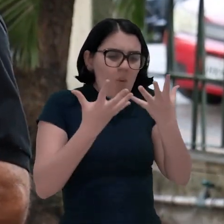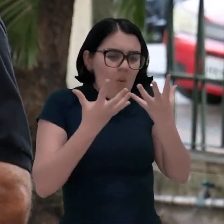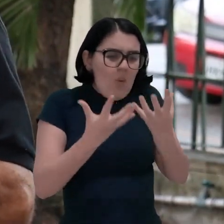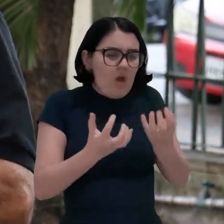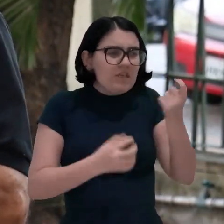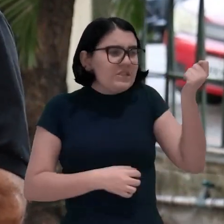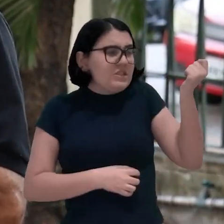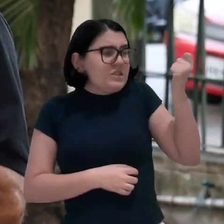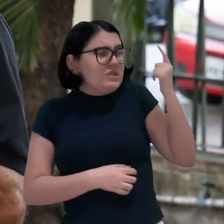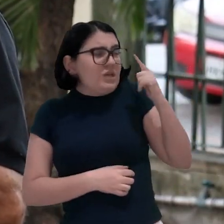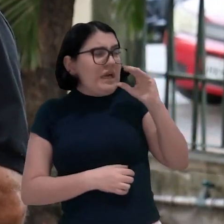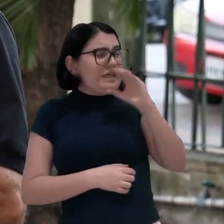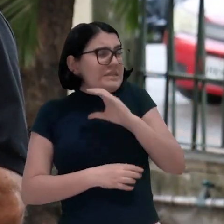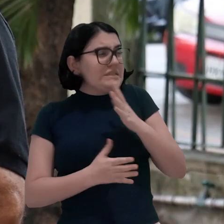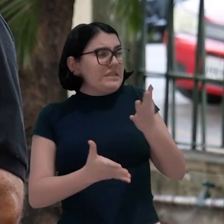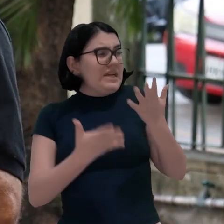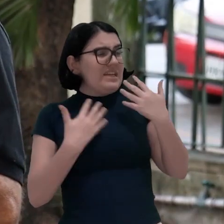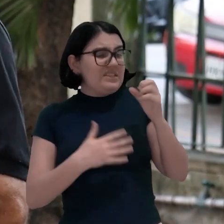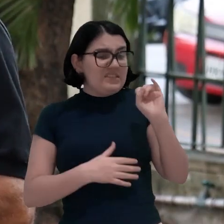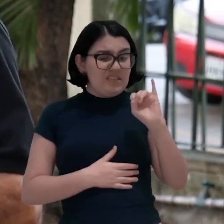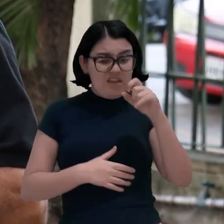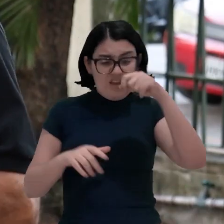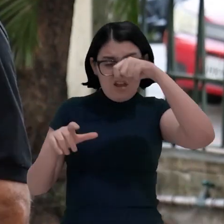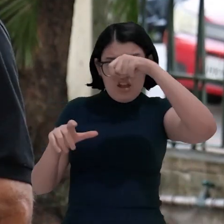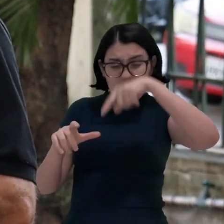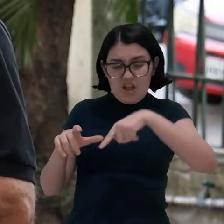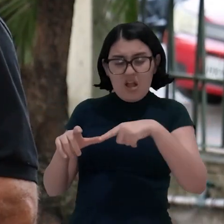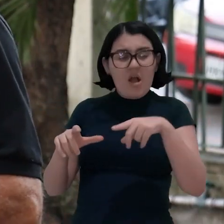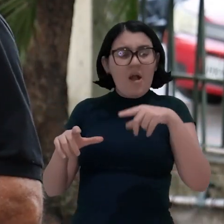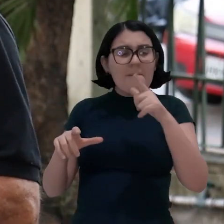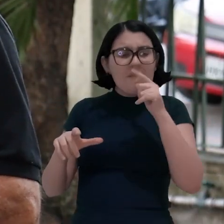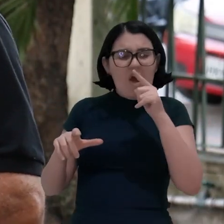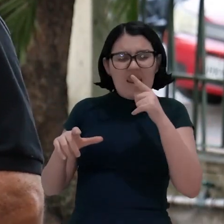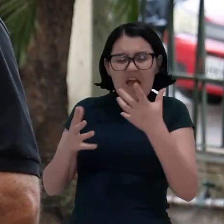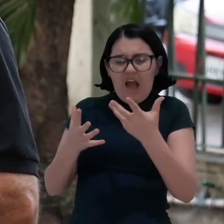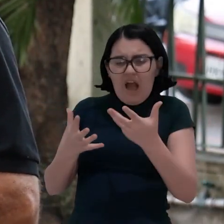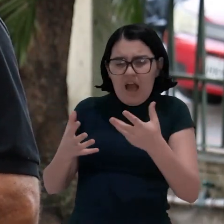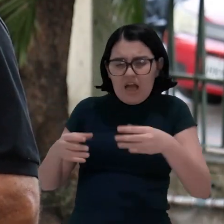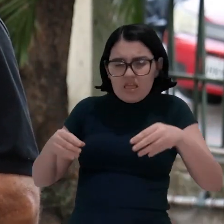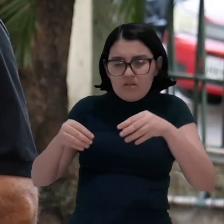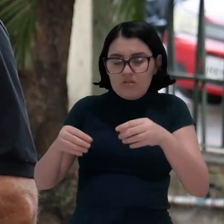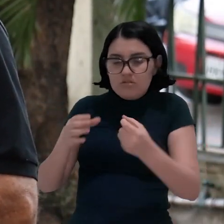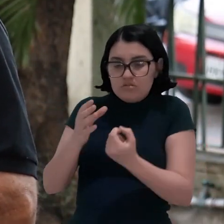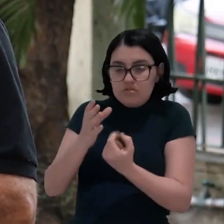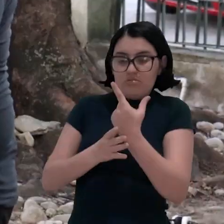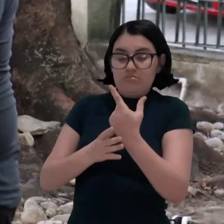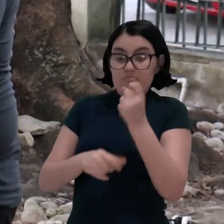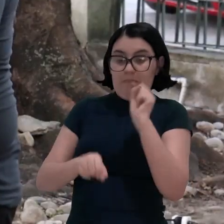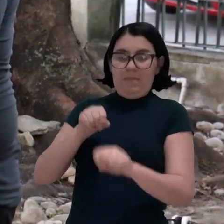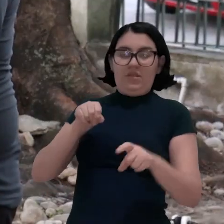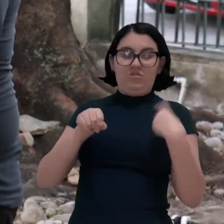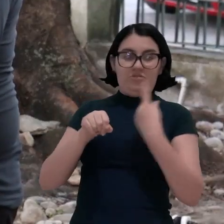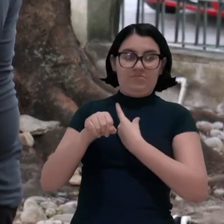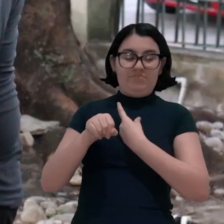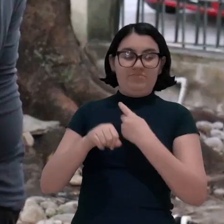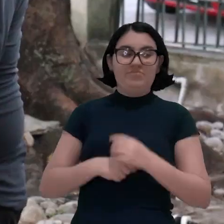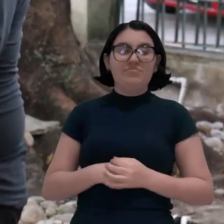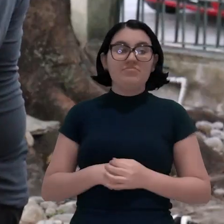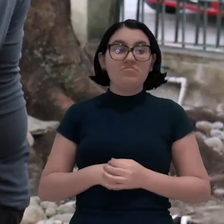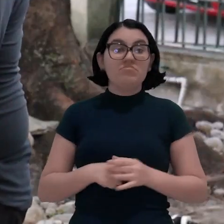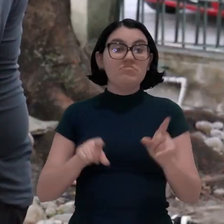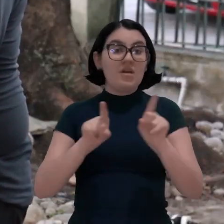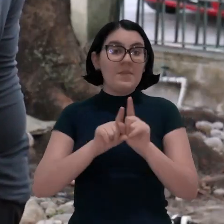sol seja bem quente, porque se plantar no molhado, quando nascer, mata a gente. Além de canto